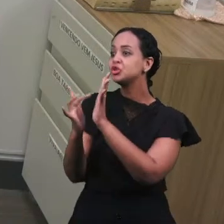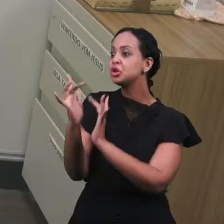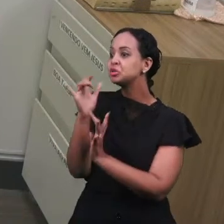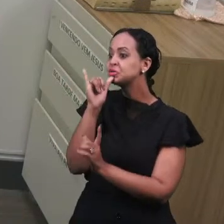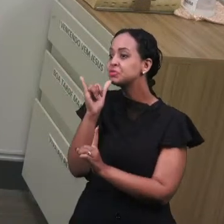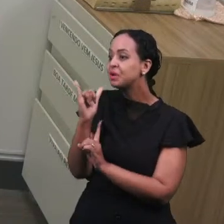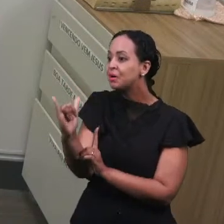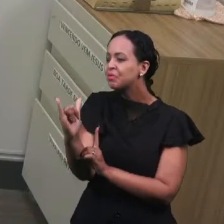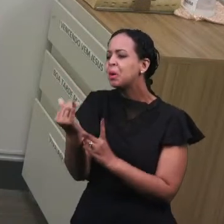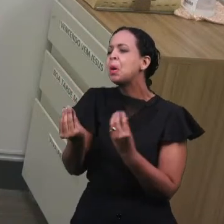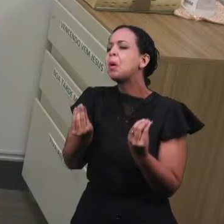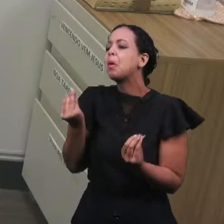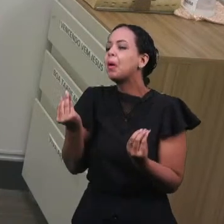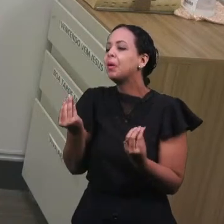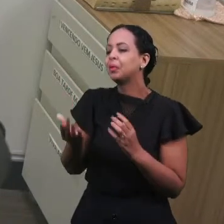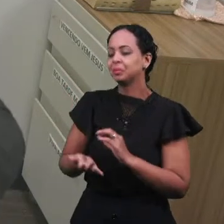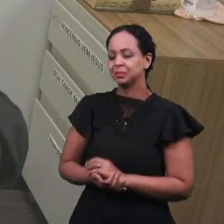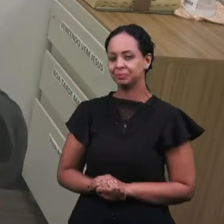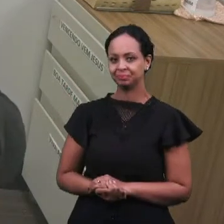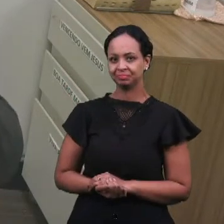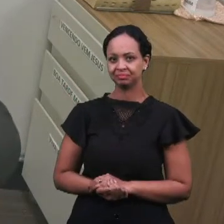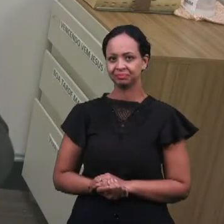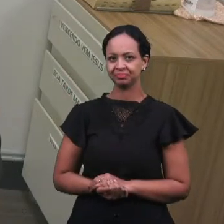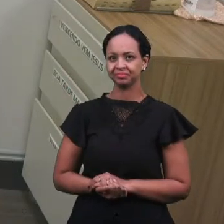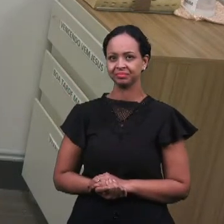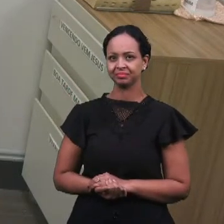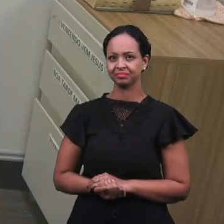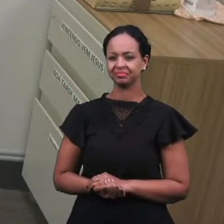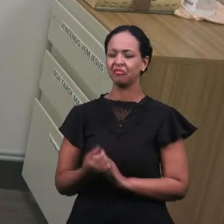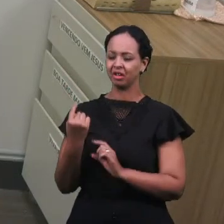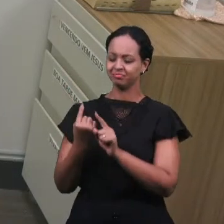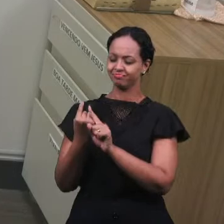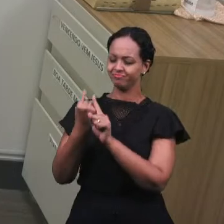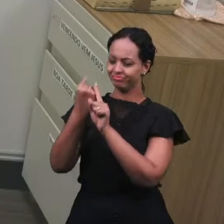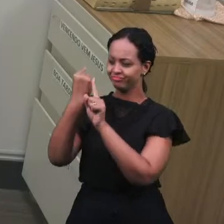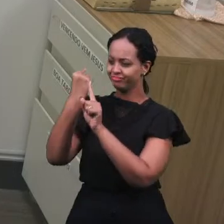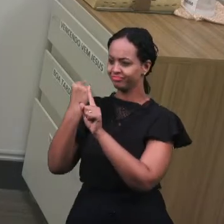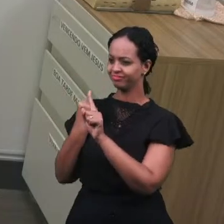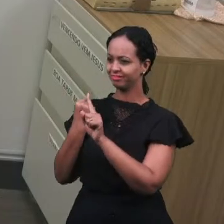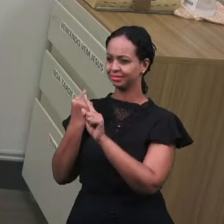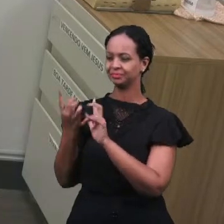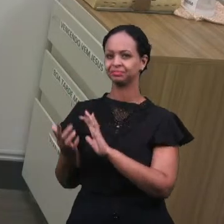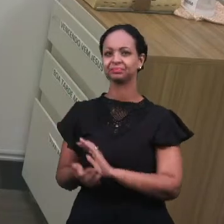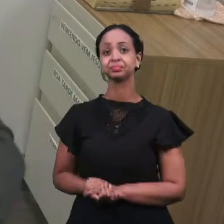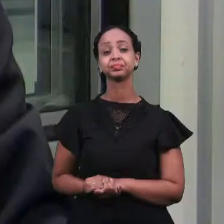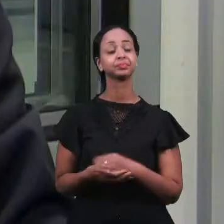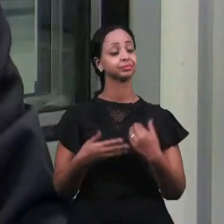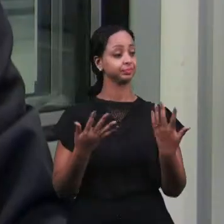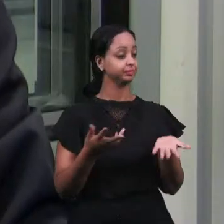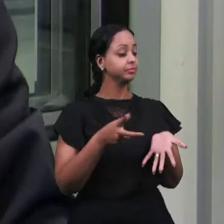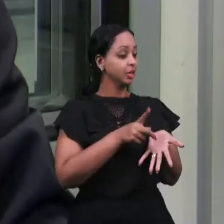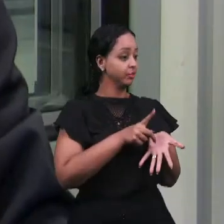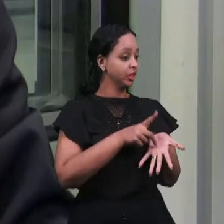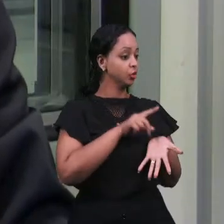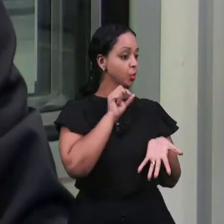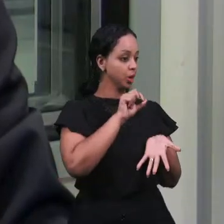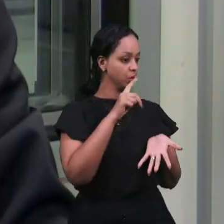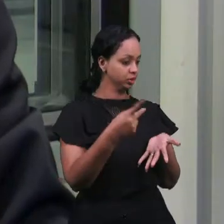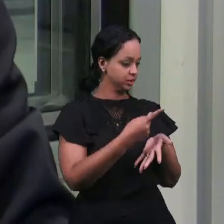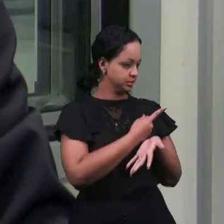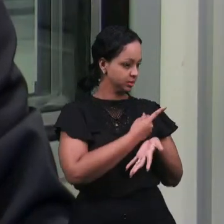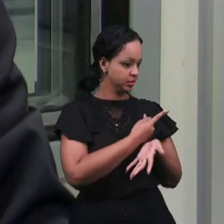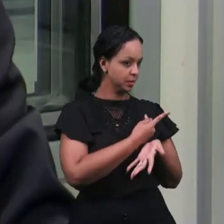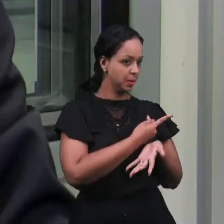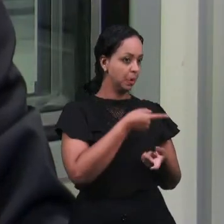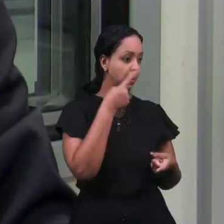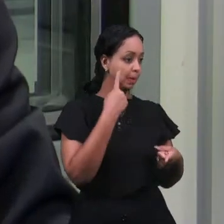contigo. Como que isso aconteceu, pastor? Vamos lá, vamos voltar lá atrás um pouquinho. Como é que foi? Na verdade, depois